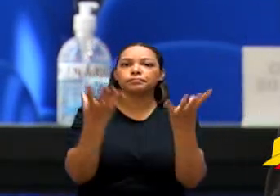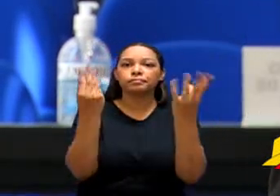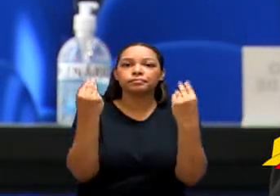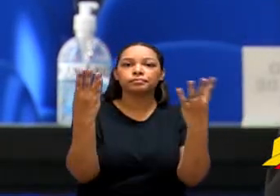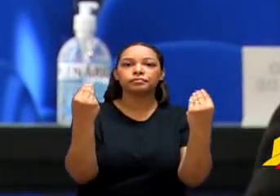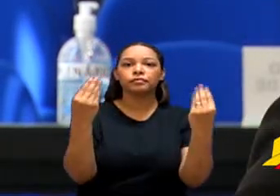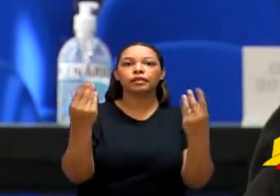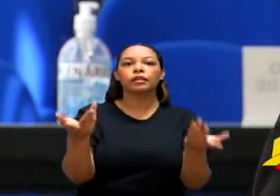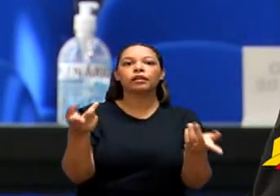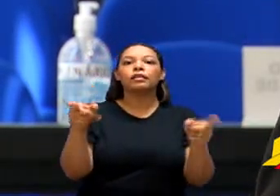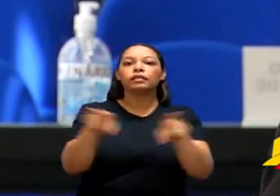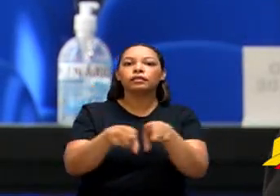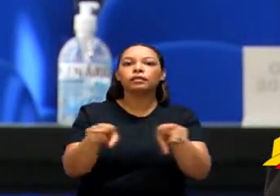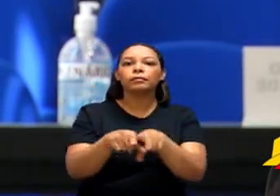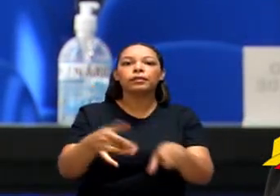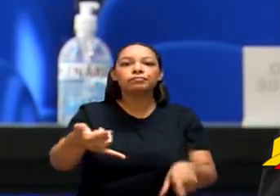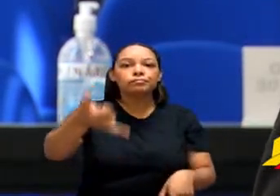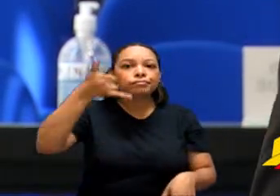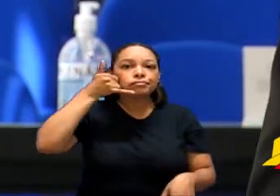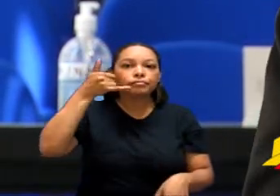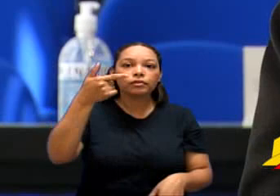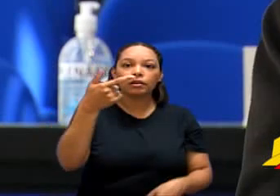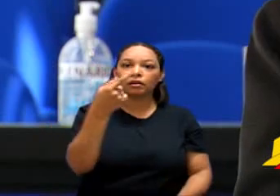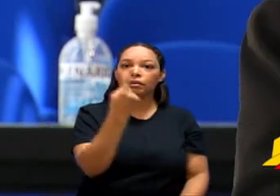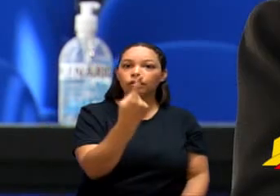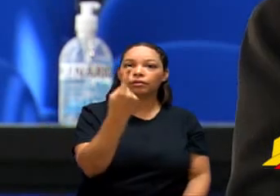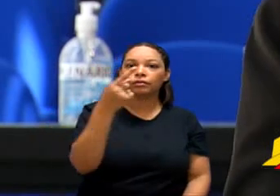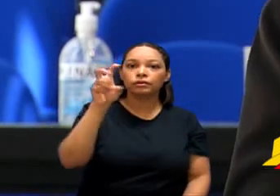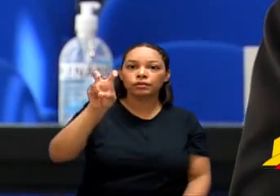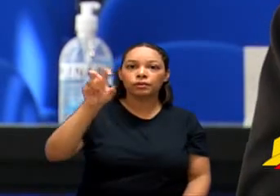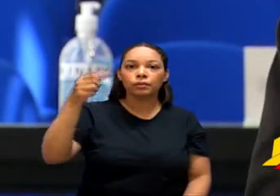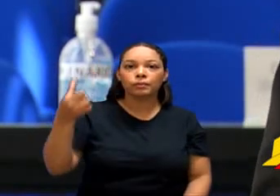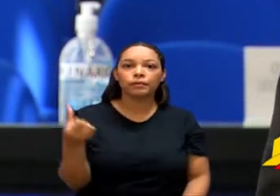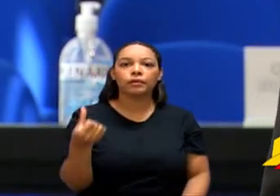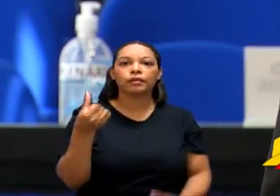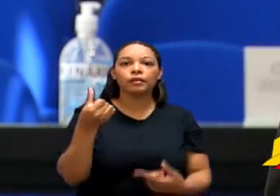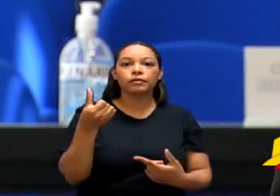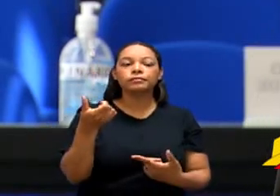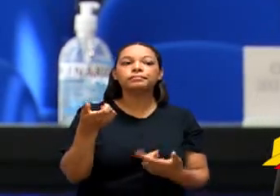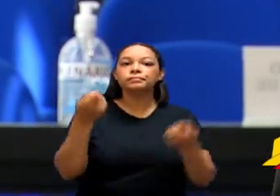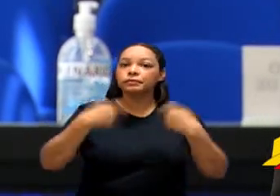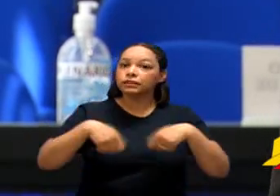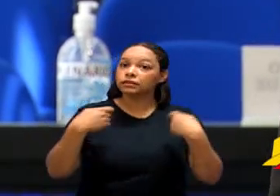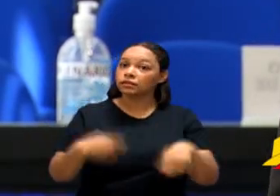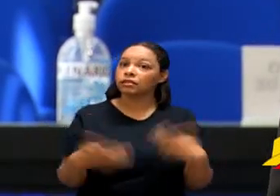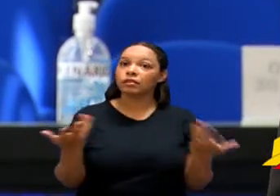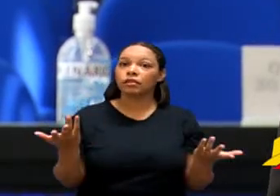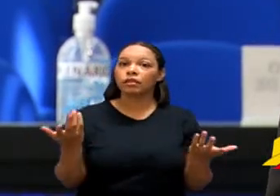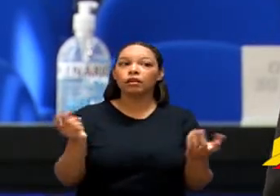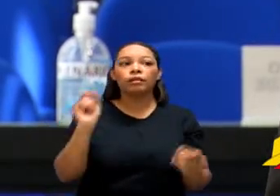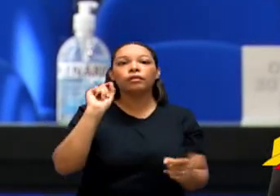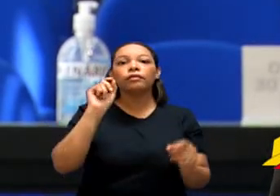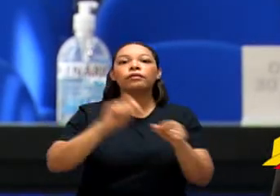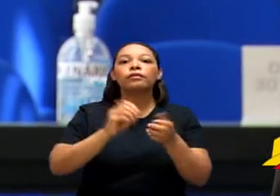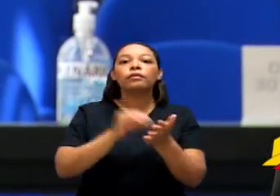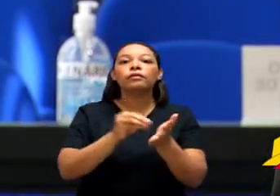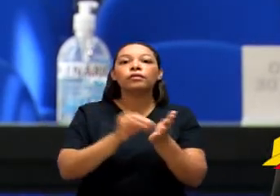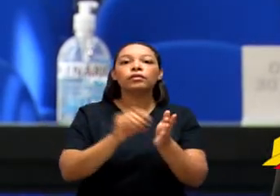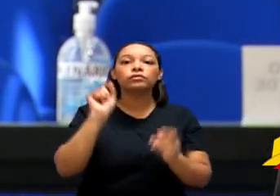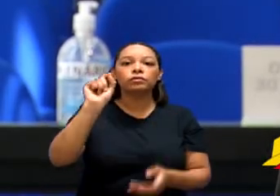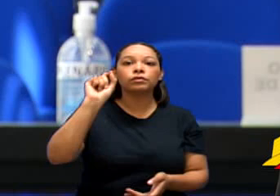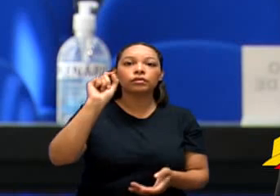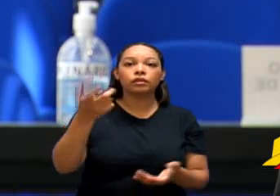tem questionamento dessa vereadora questionando. Eu não sei o que precisa para que tenha uma avaliação. Não dá